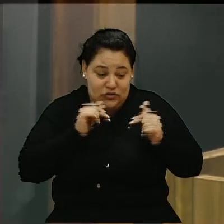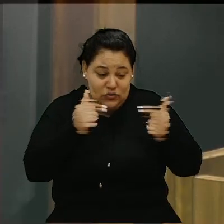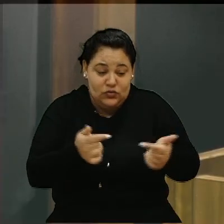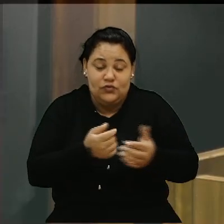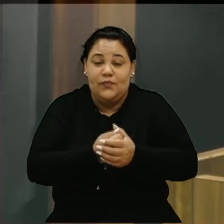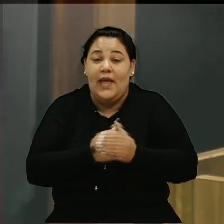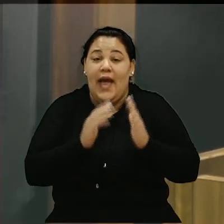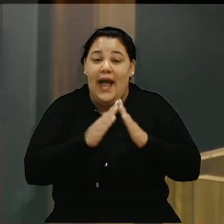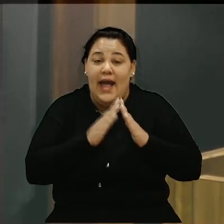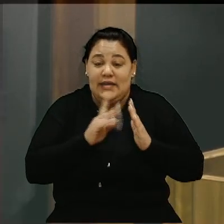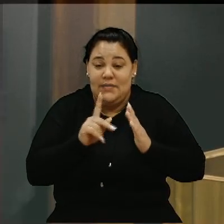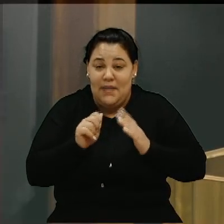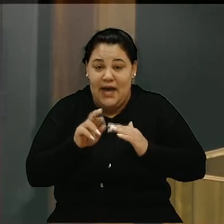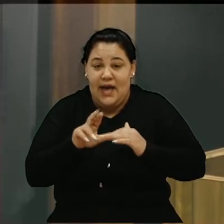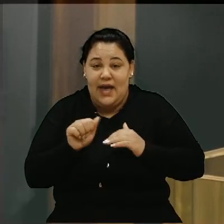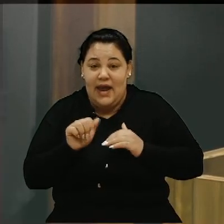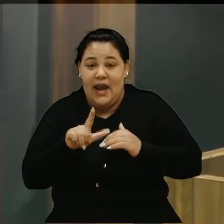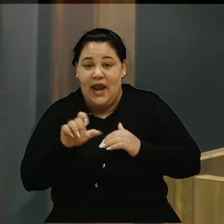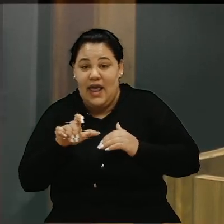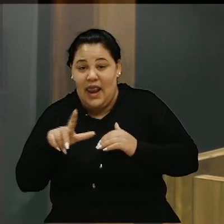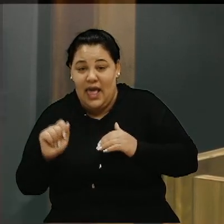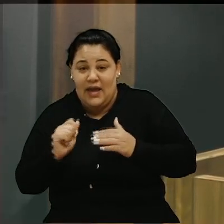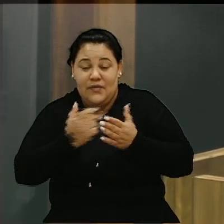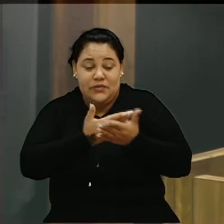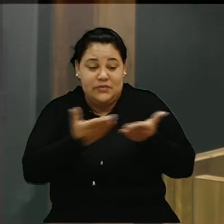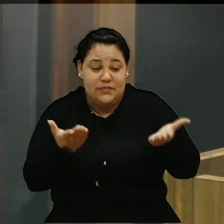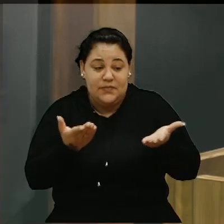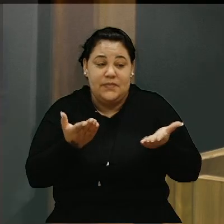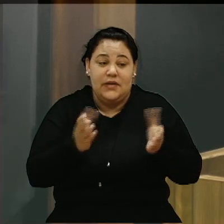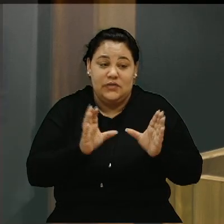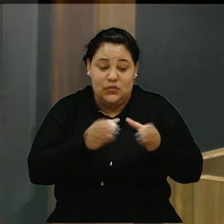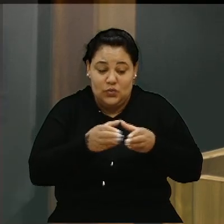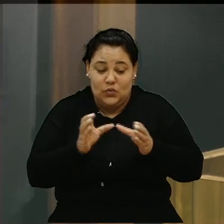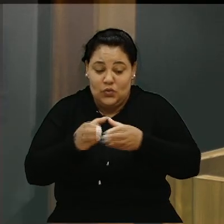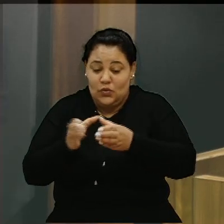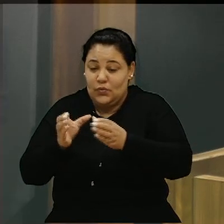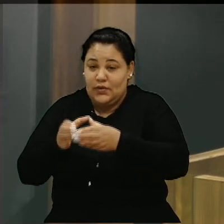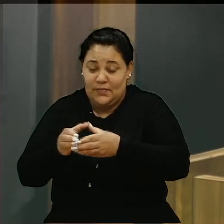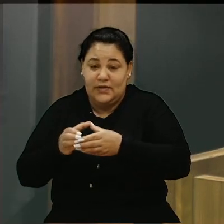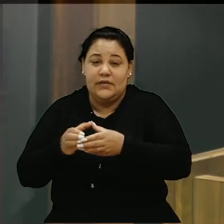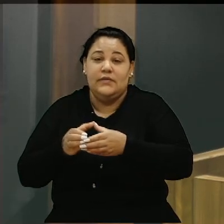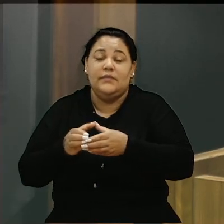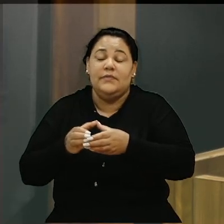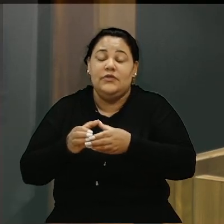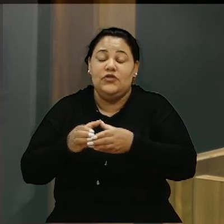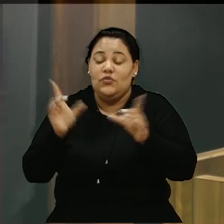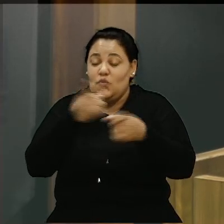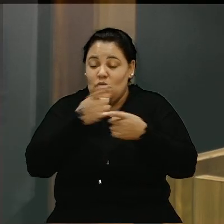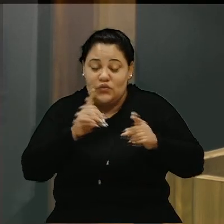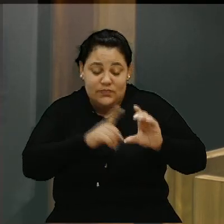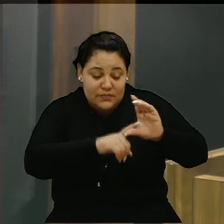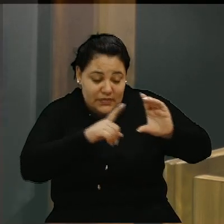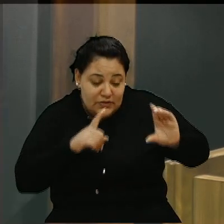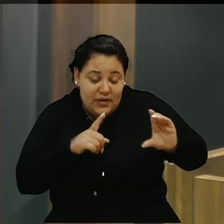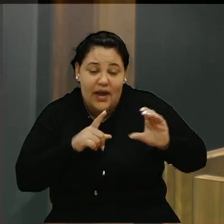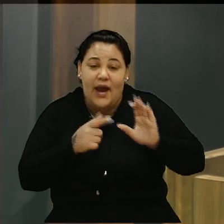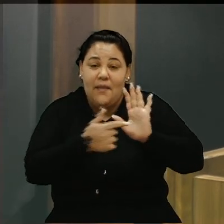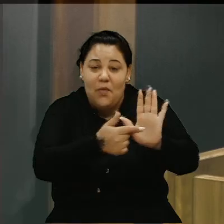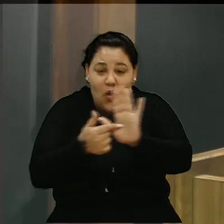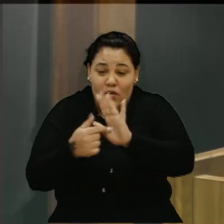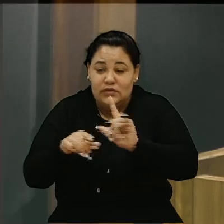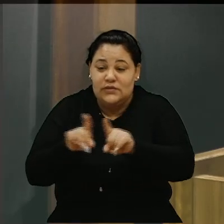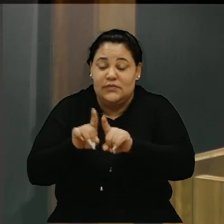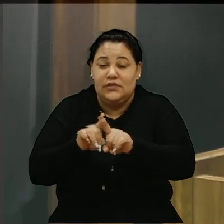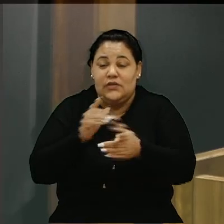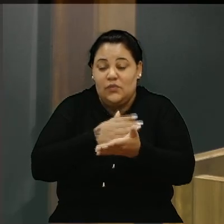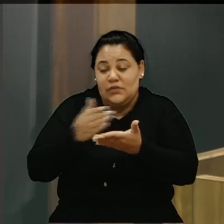Paralela, um espaço coletivo para coletivos que não tinham espaço, de pequenos eventos de música independente e exposições, passamos a